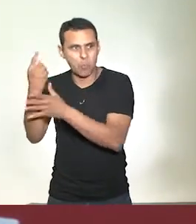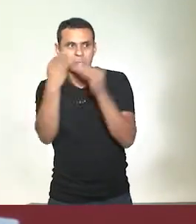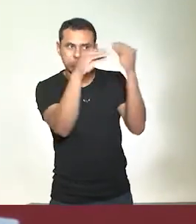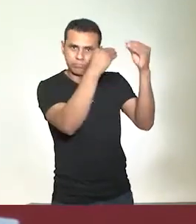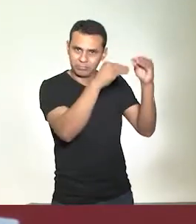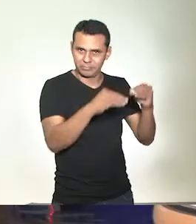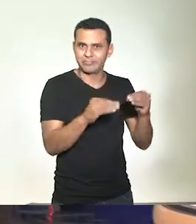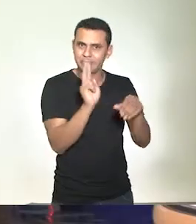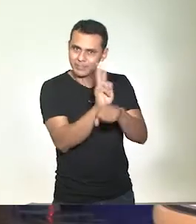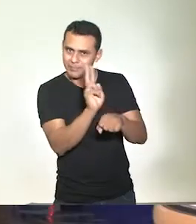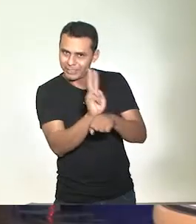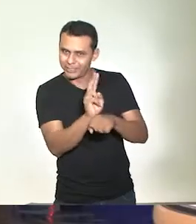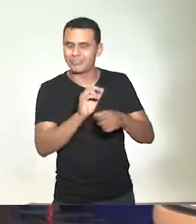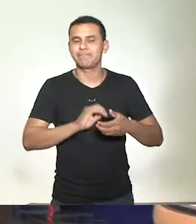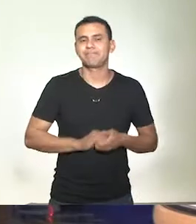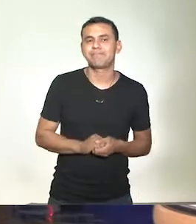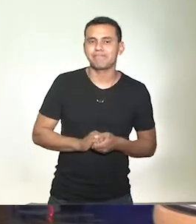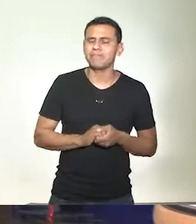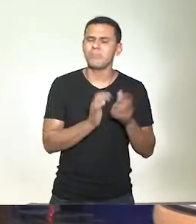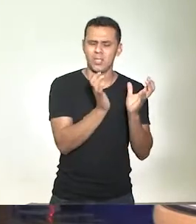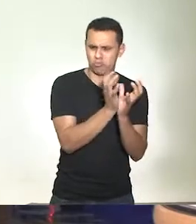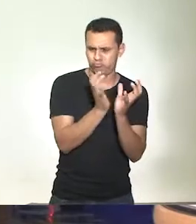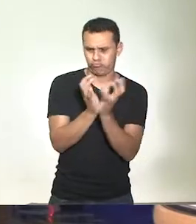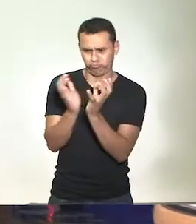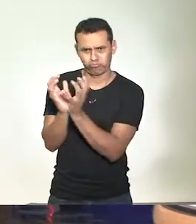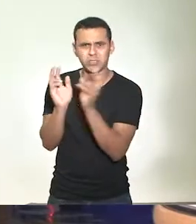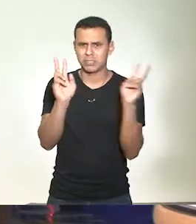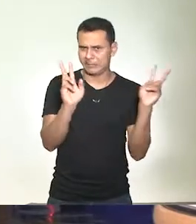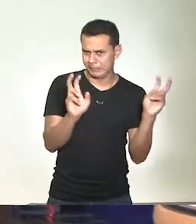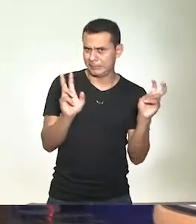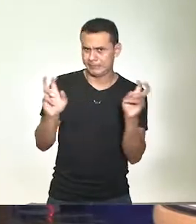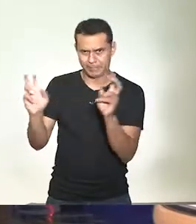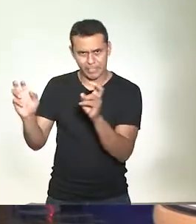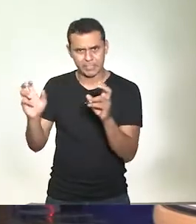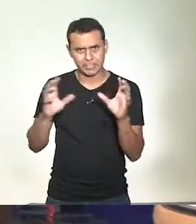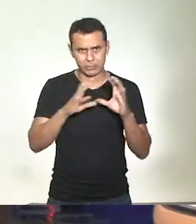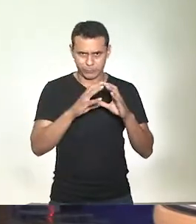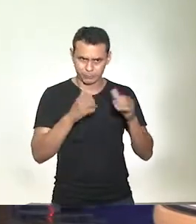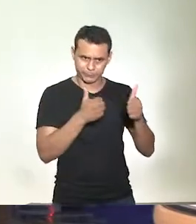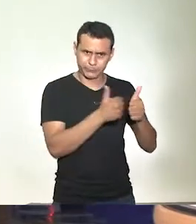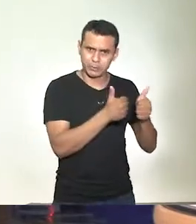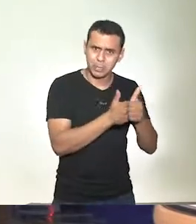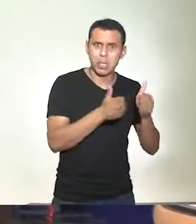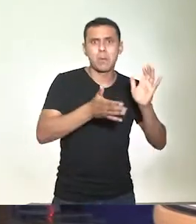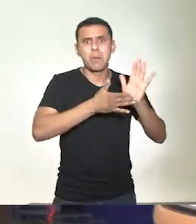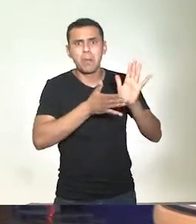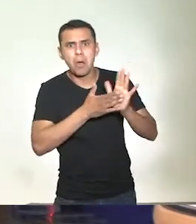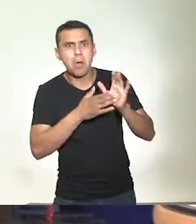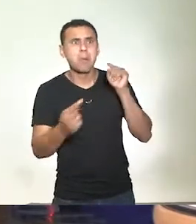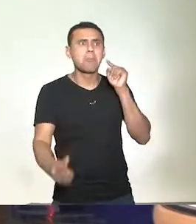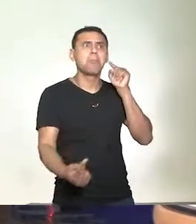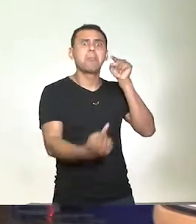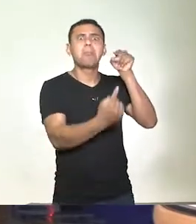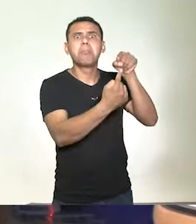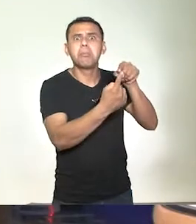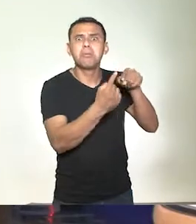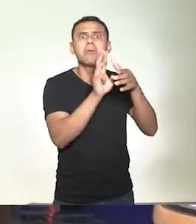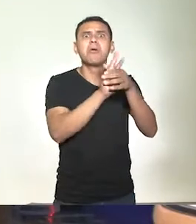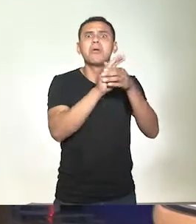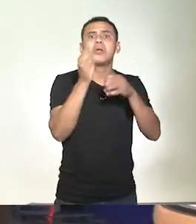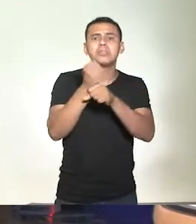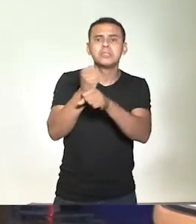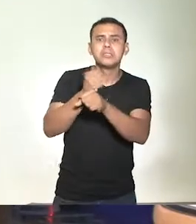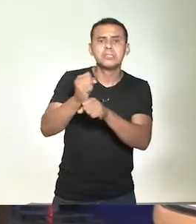são essas as perspectivas E essas comissões temáticas elas vão trabalhar as propostas das metas as diretrizes da